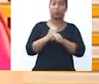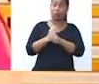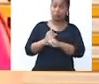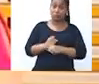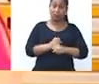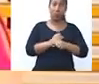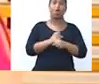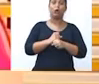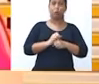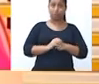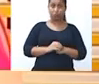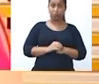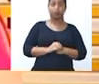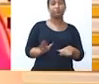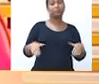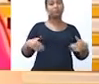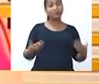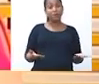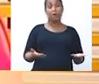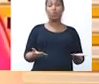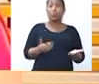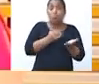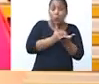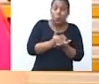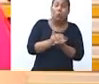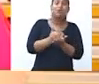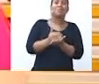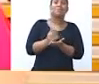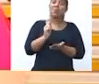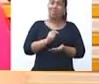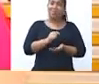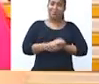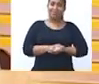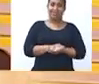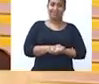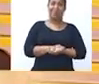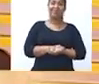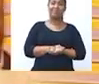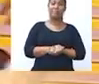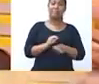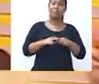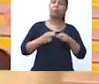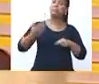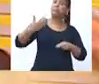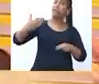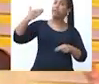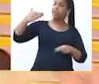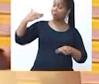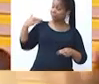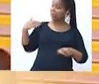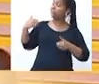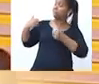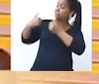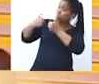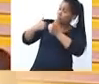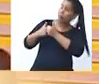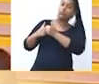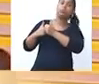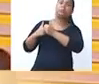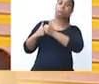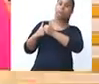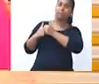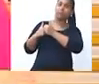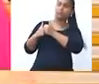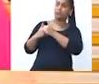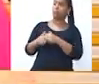e arquivos. Então, tudo começou ali. Por isso, talvez, lá atrás, essa aproximação, essa presença fosse maior. Se